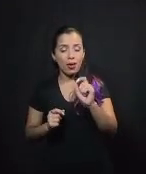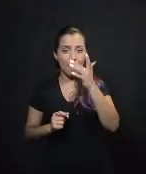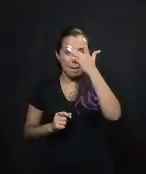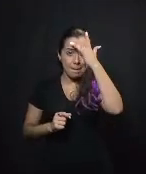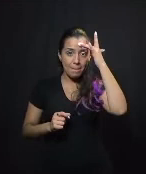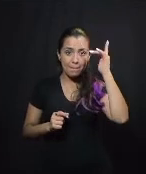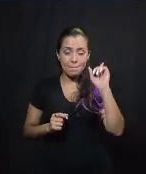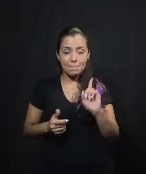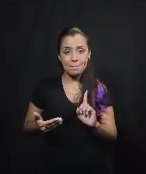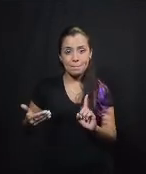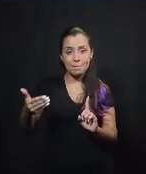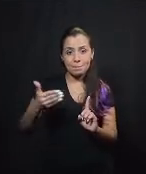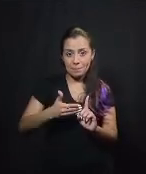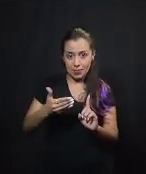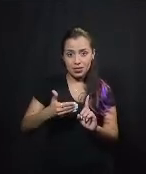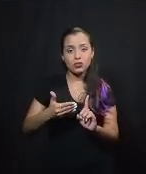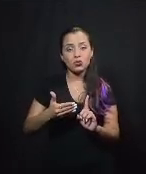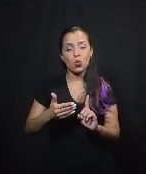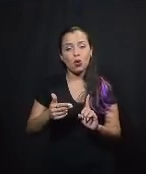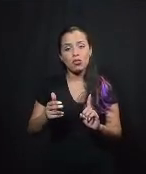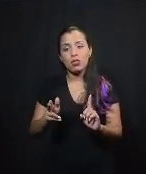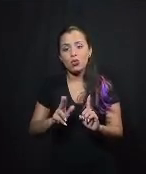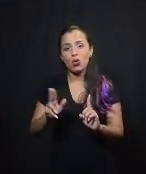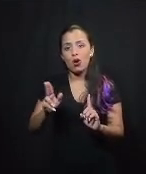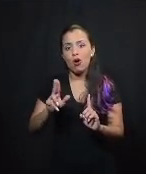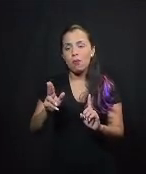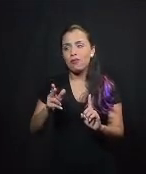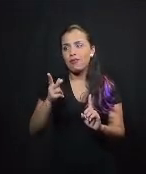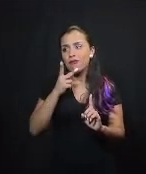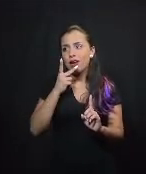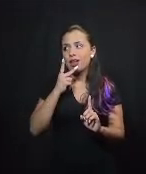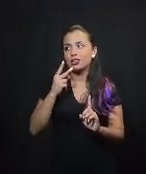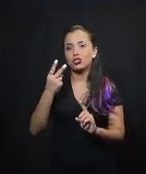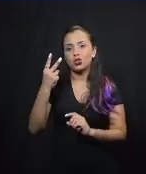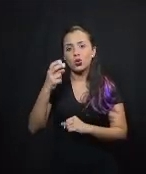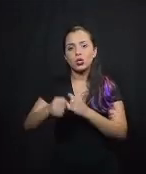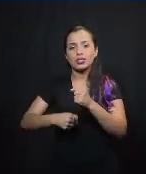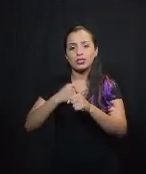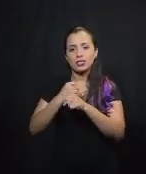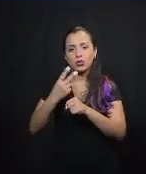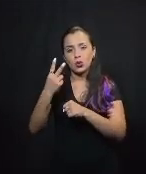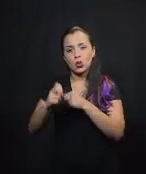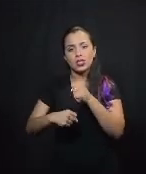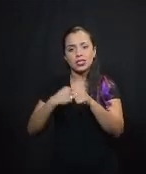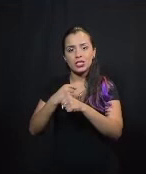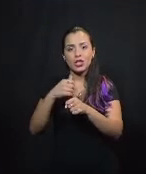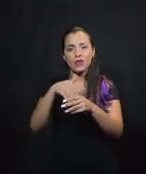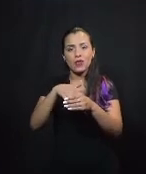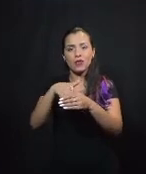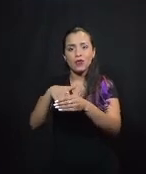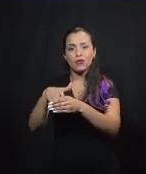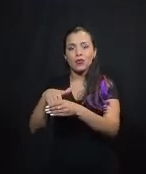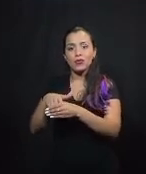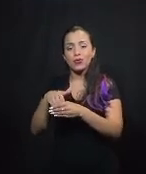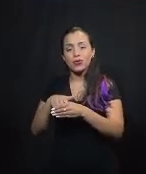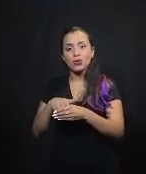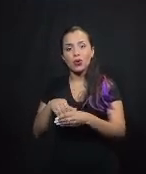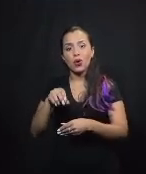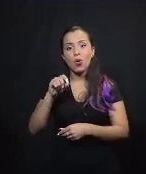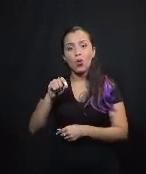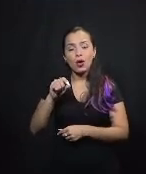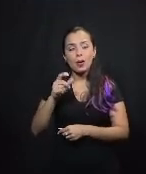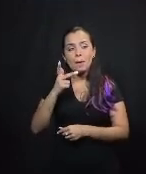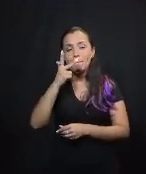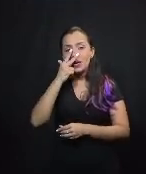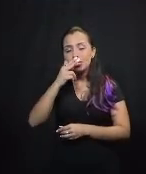a votar a cada 4 anos, cada 2 anos, conforme o caso, é uma espécie de um elo numa cadeia que ele